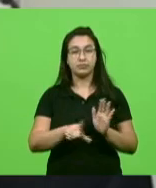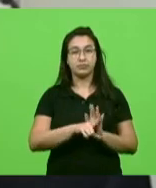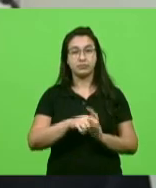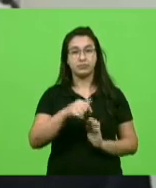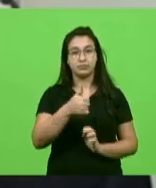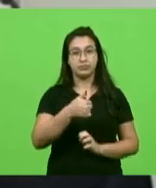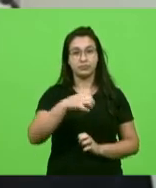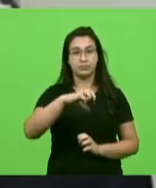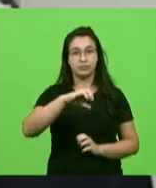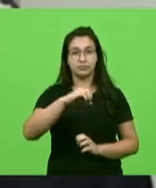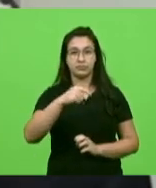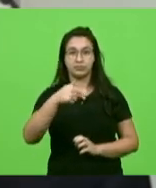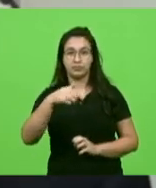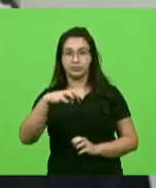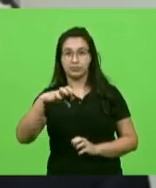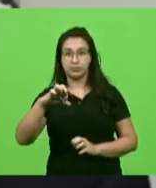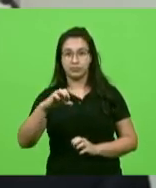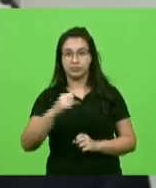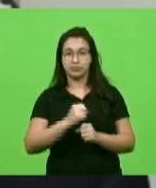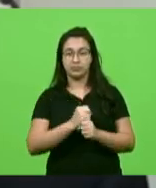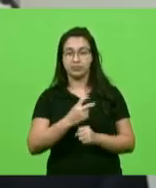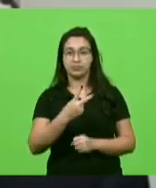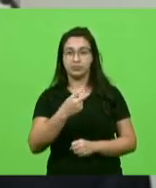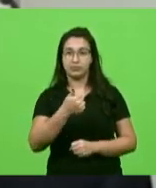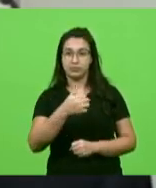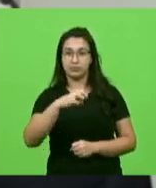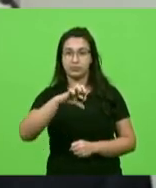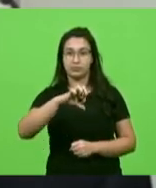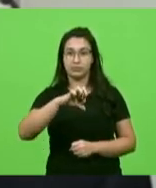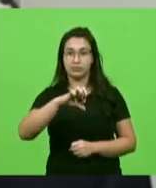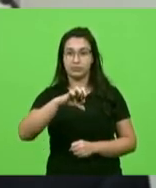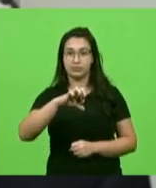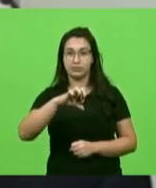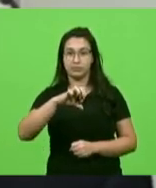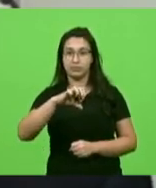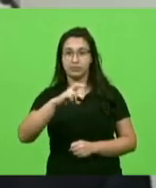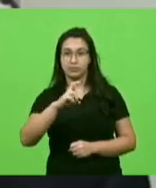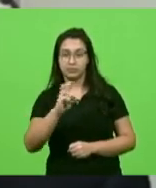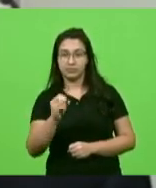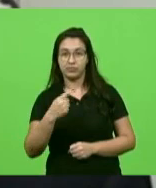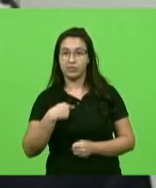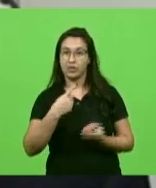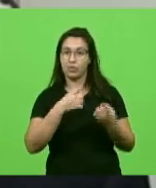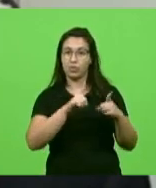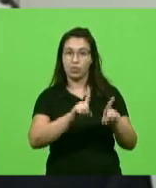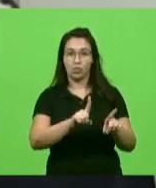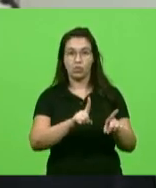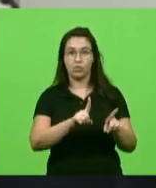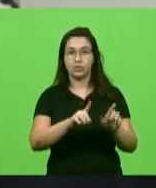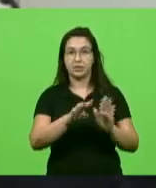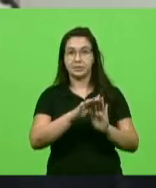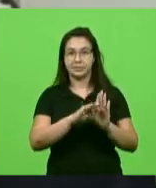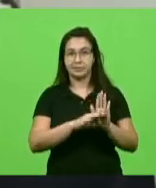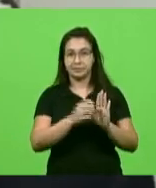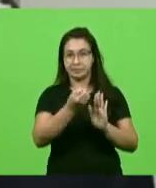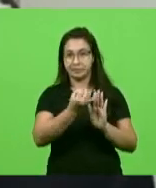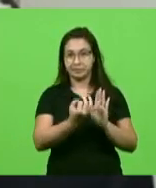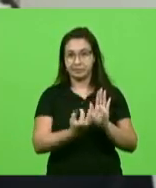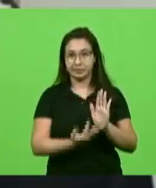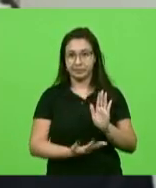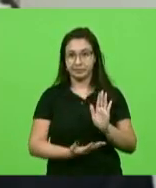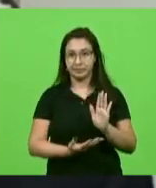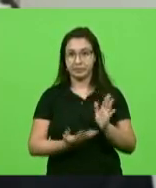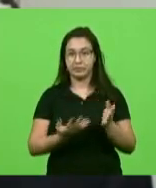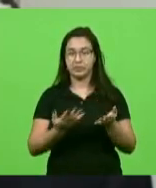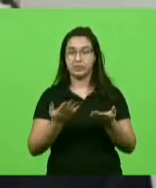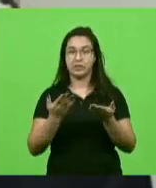lei 1.079 de 1950 motivo pelo qual voto pela rejeição da presente representação